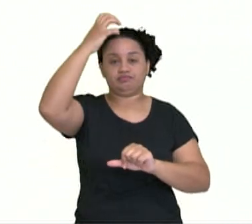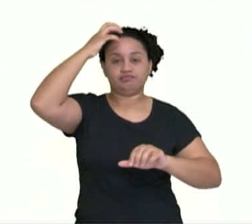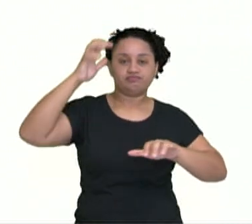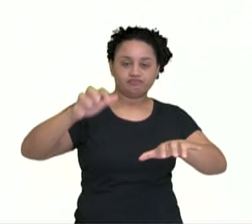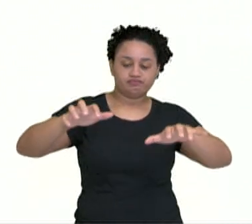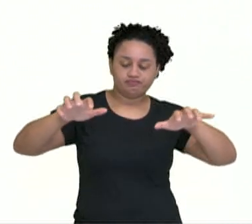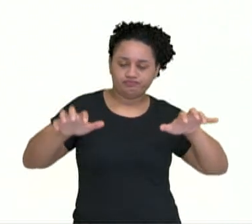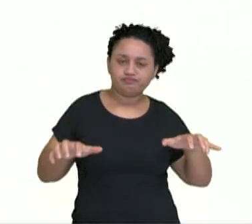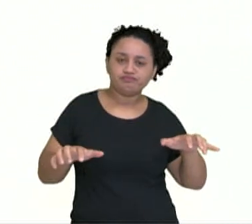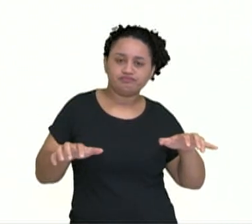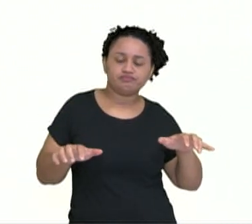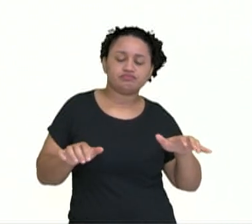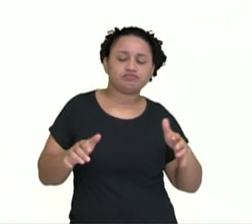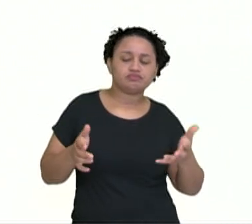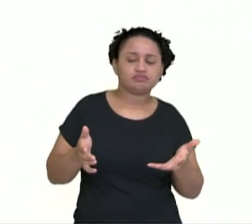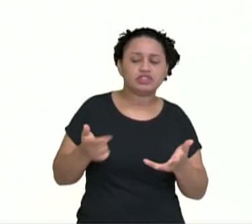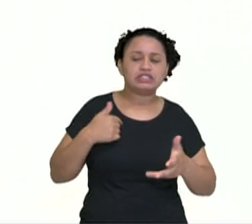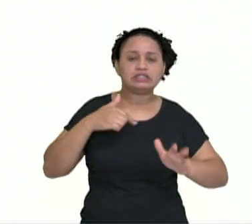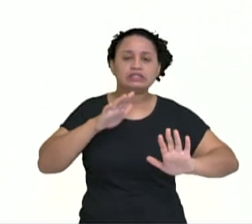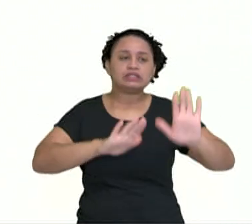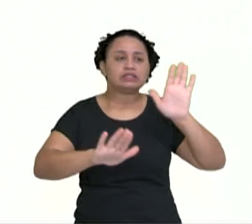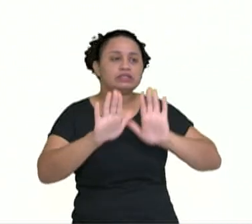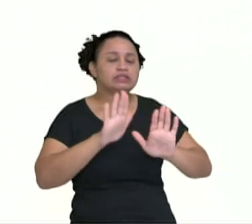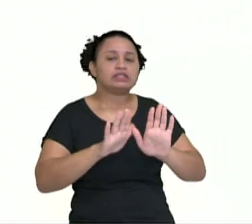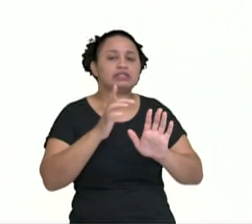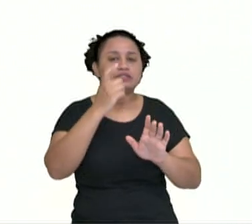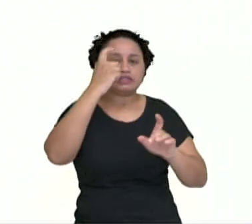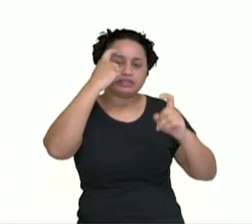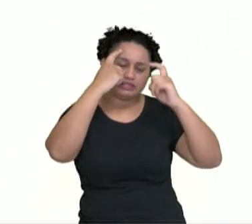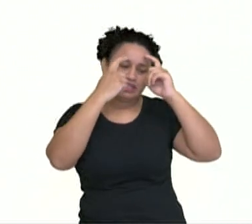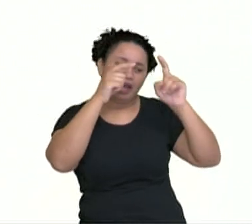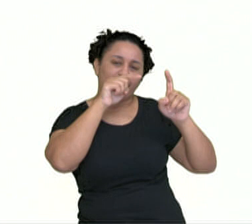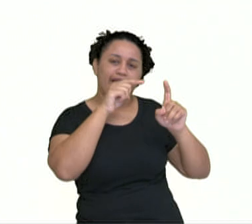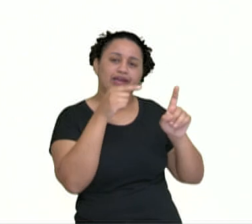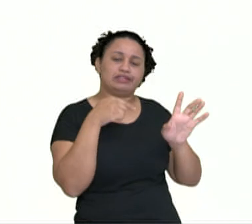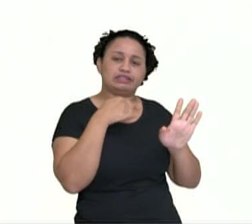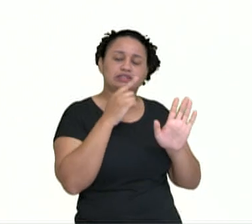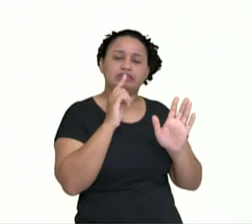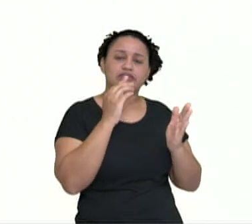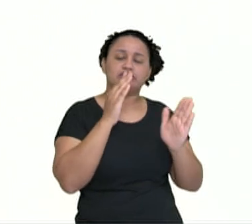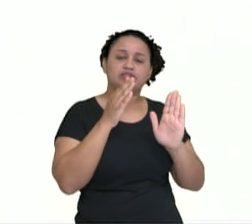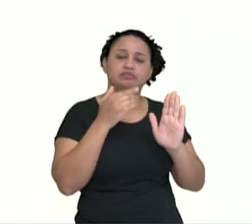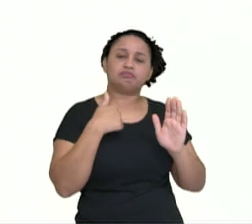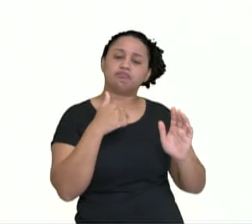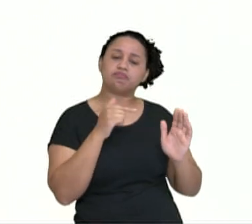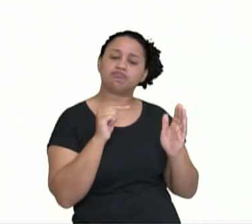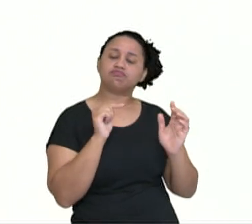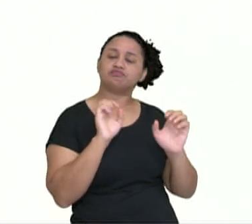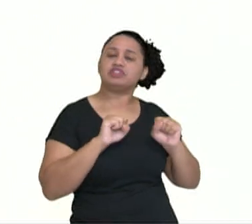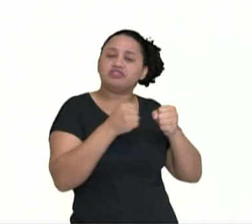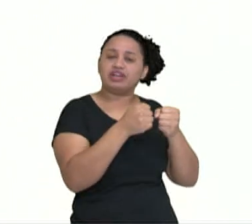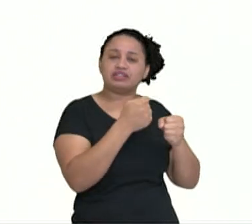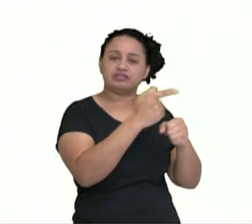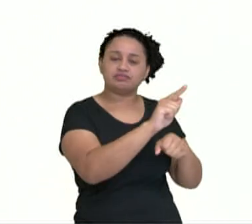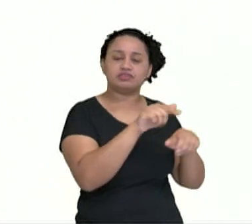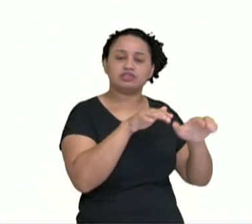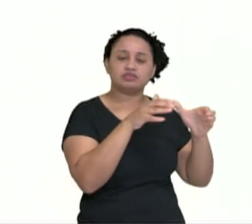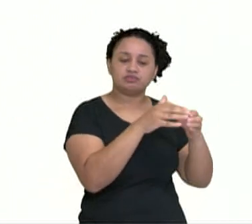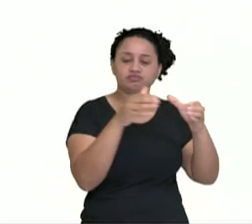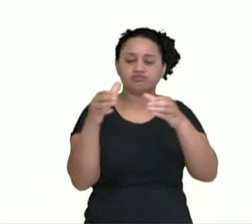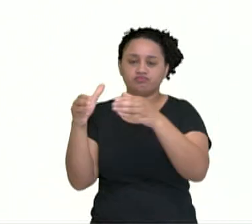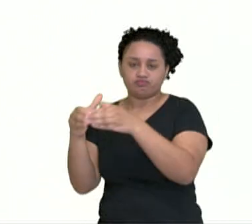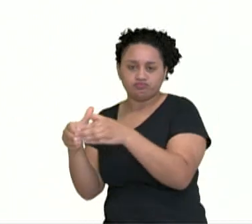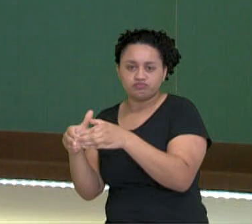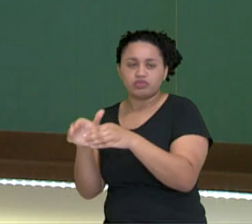que essas ideias, esses ideais, principalmente vindo ali dos niveladores e dos cavadores, desses movimentos populares